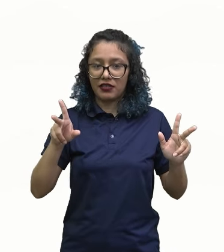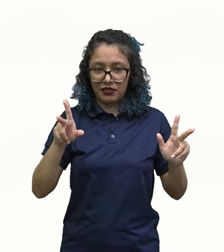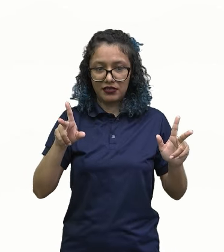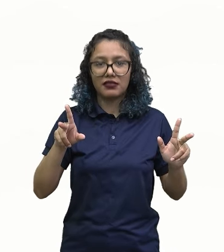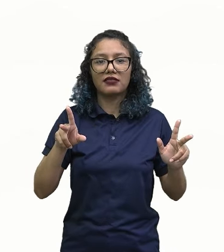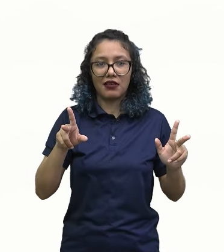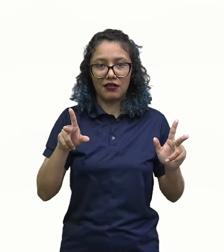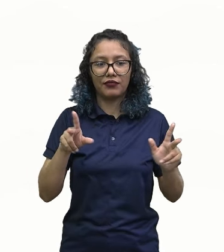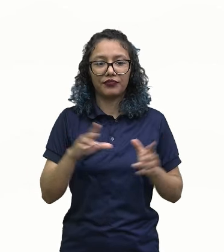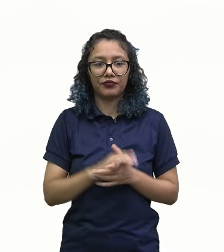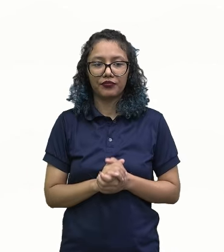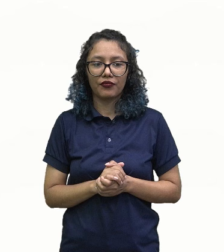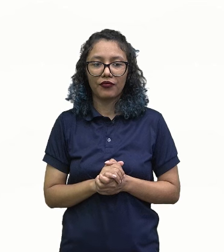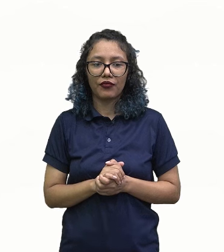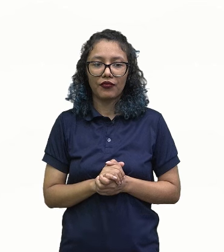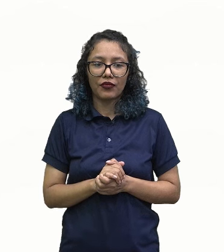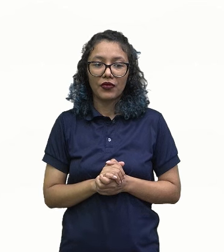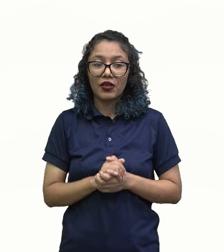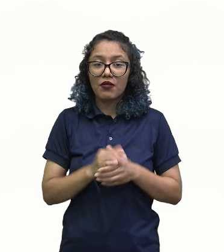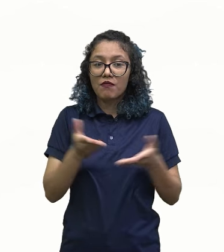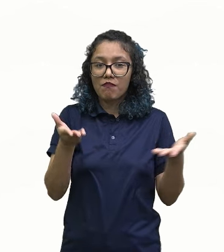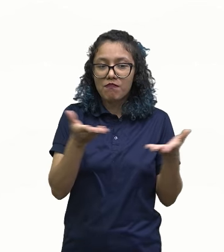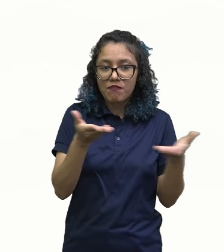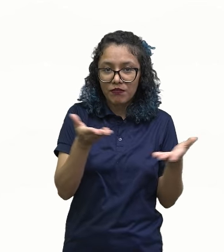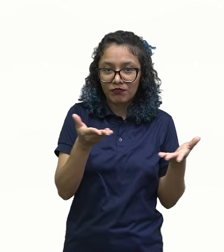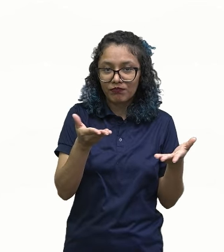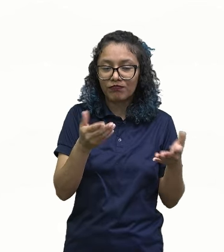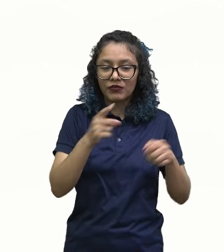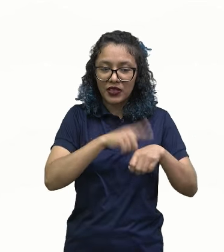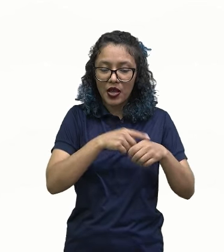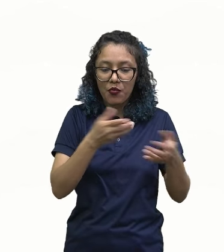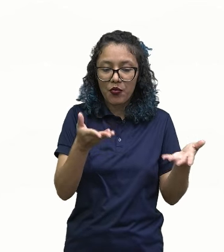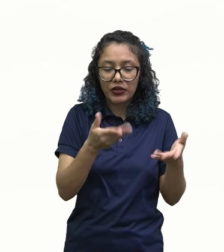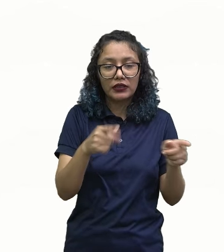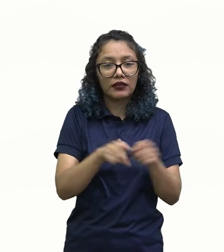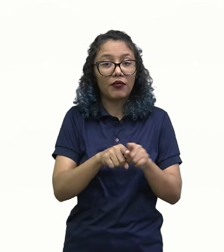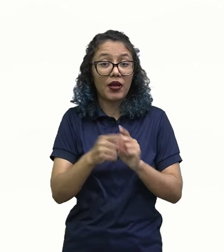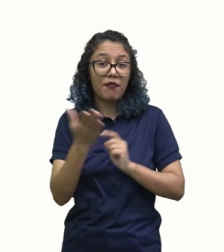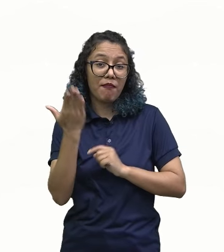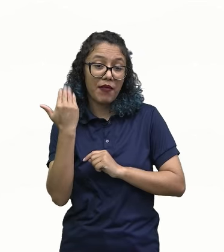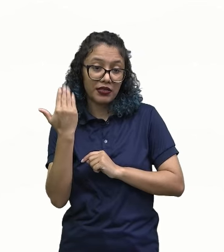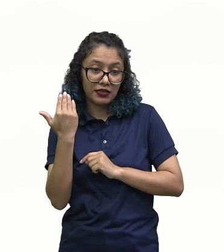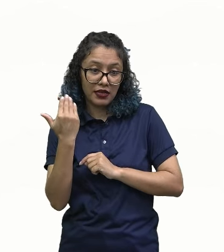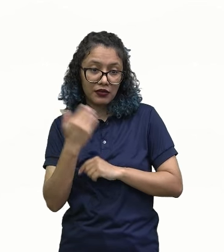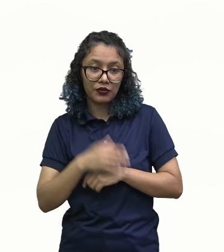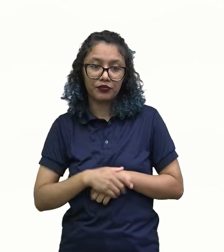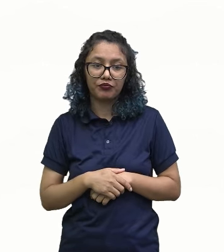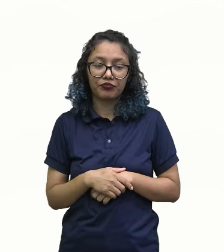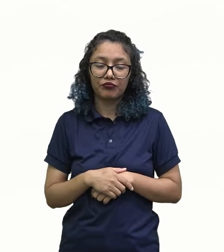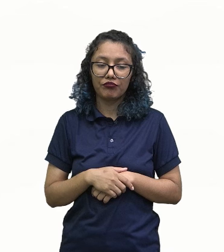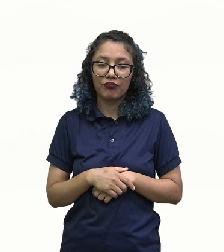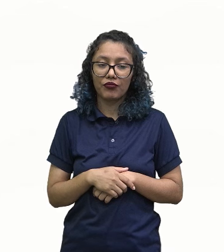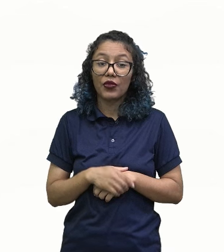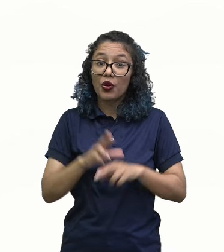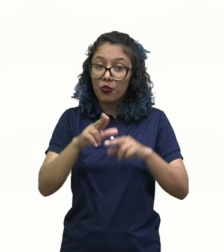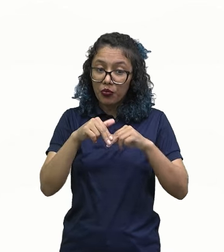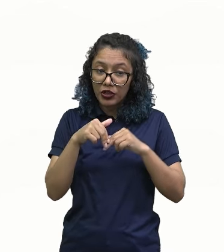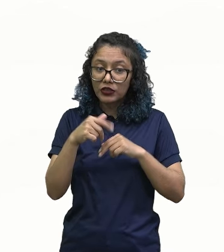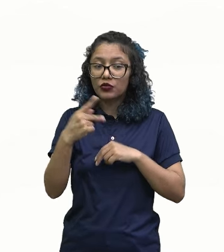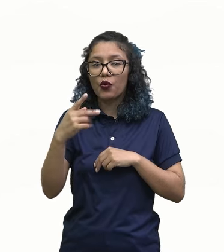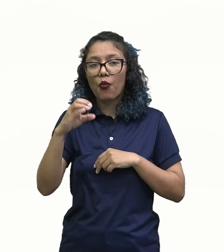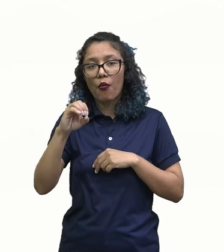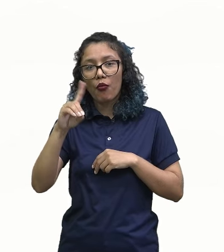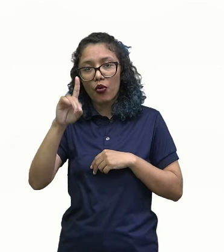diferença entre o presente e o passado. Uma coisa é pode, outra coisa